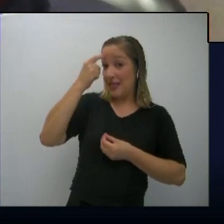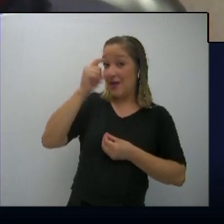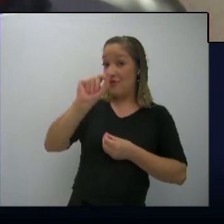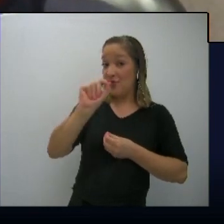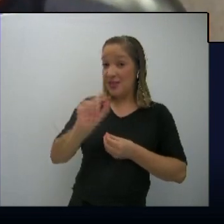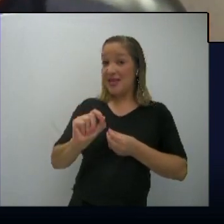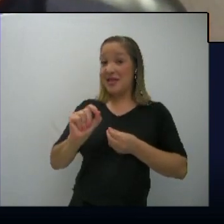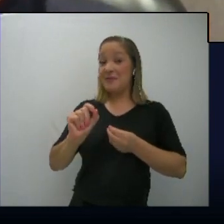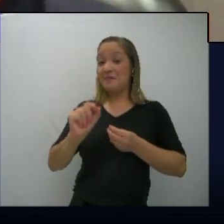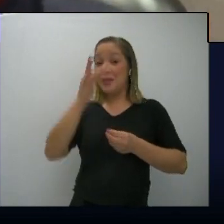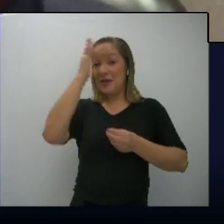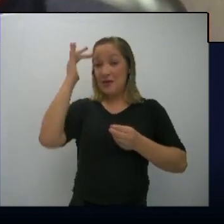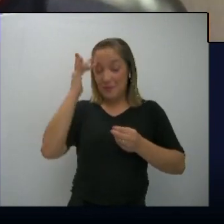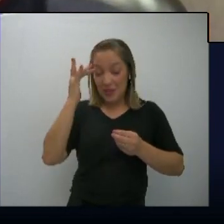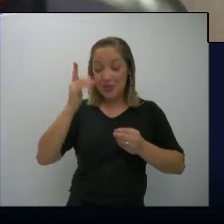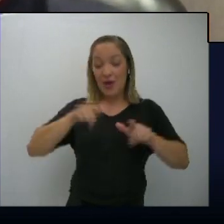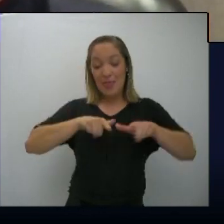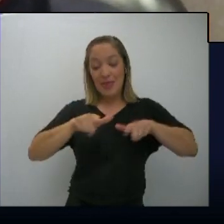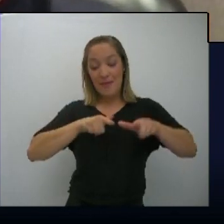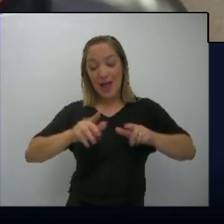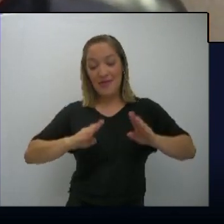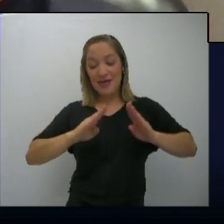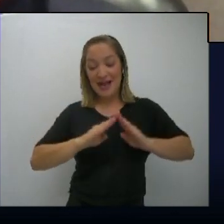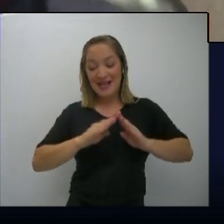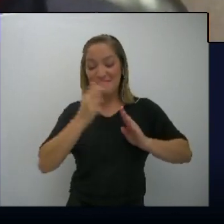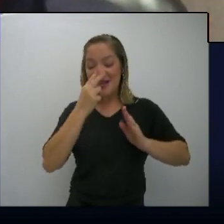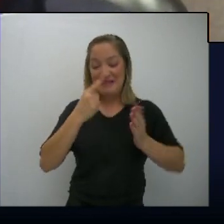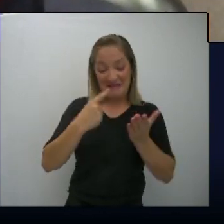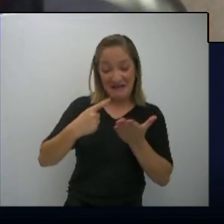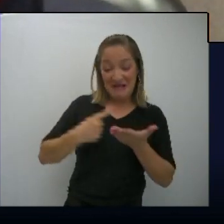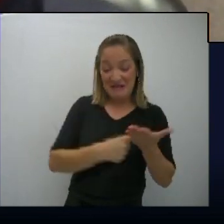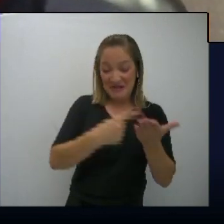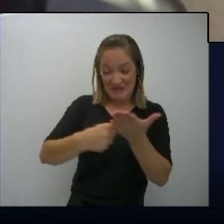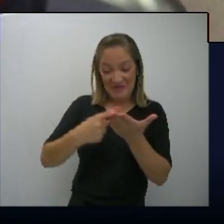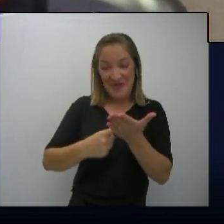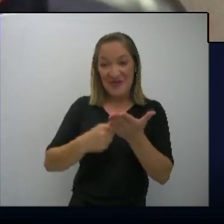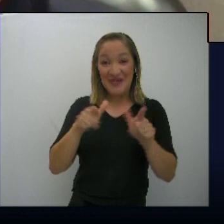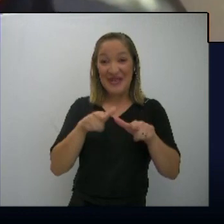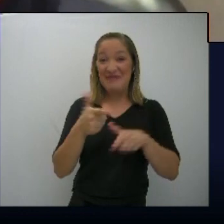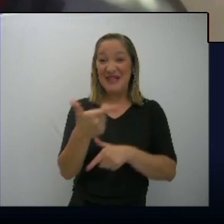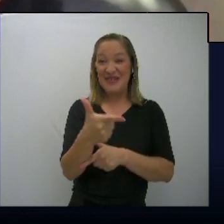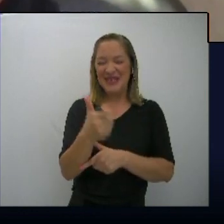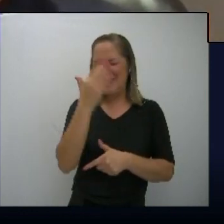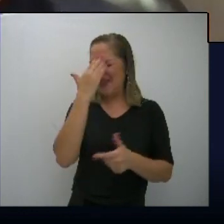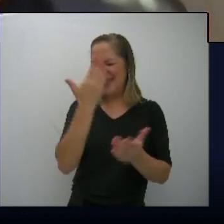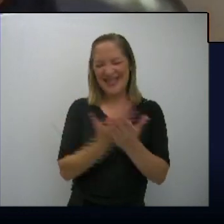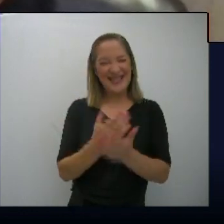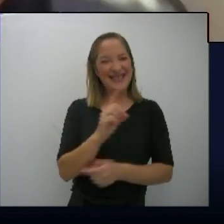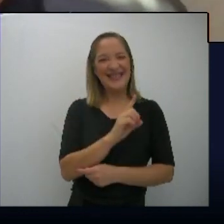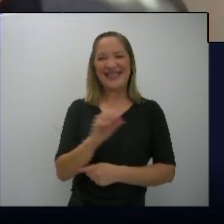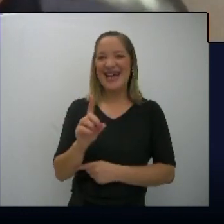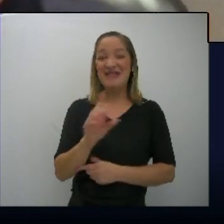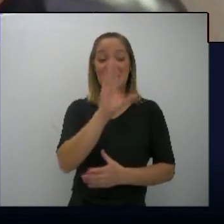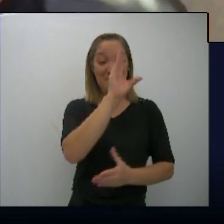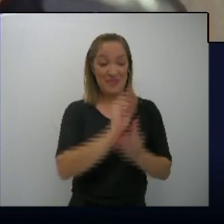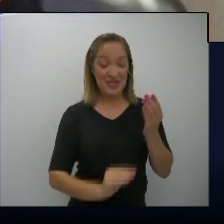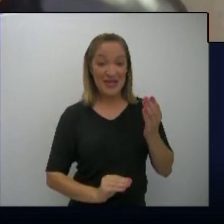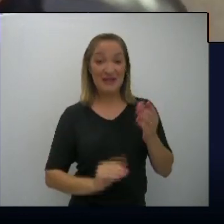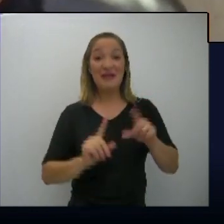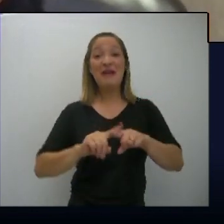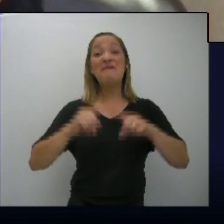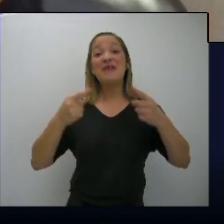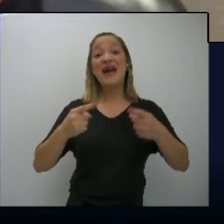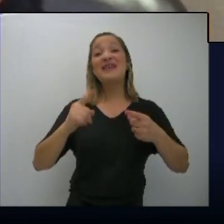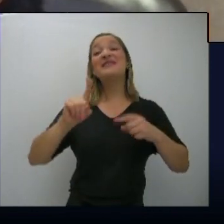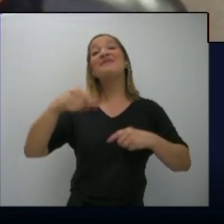o Digamos que uma pessoa não tão comprometida com o trabalho né se não acreditava muito nesse poderão né até que a gente teve que